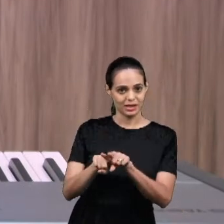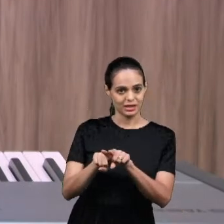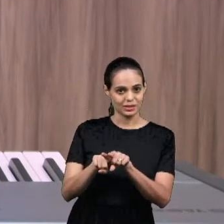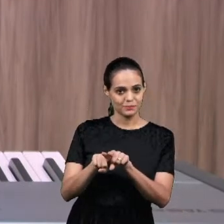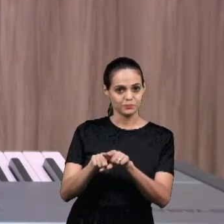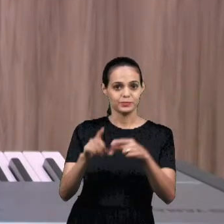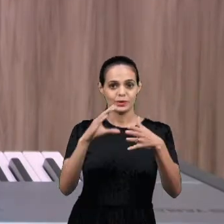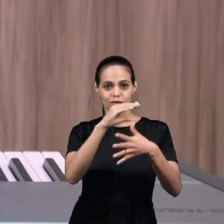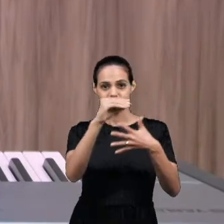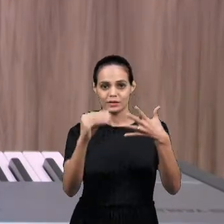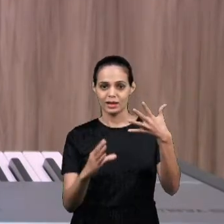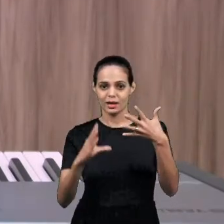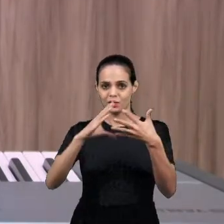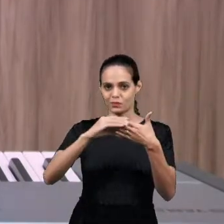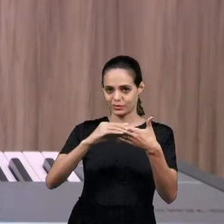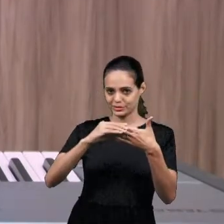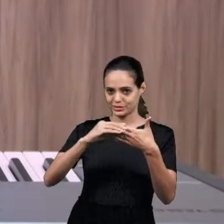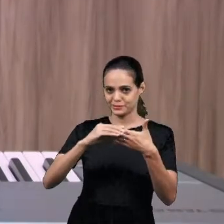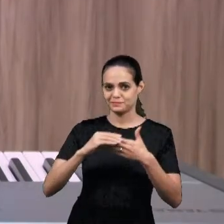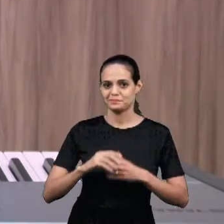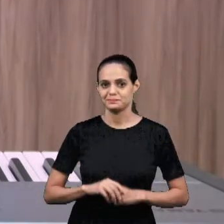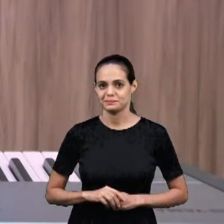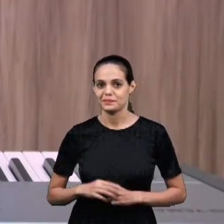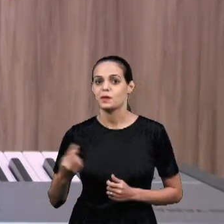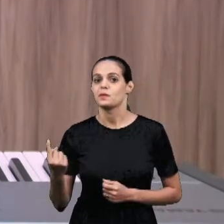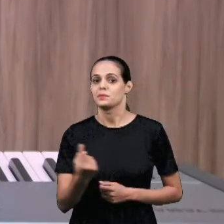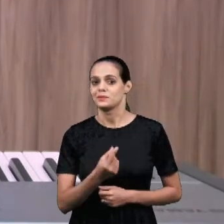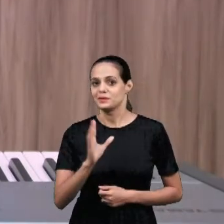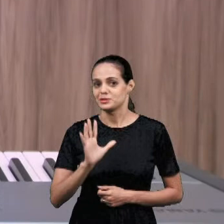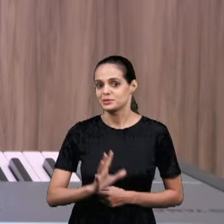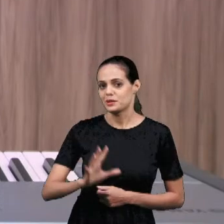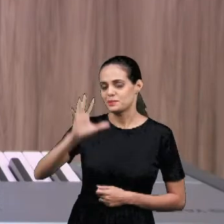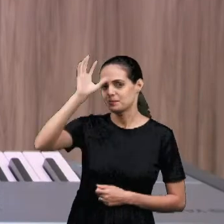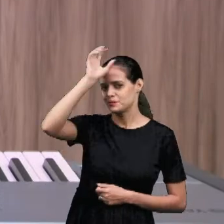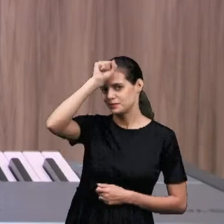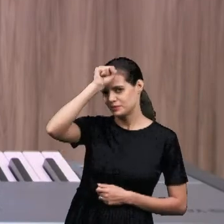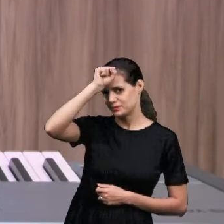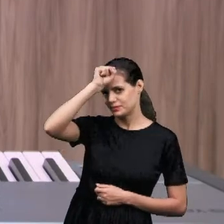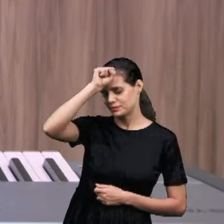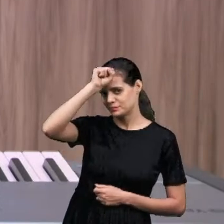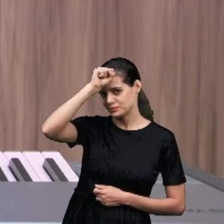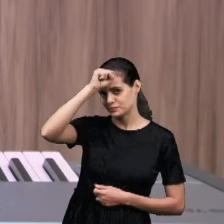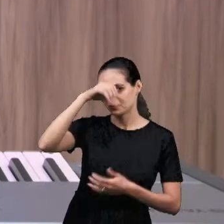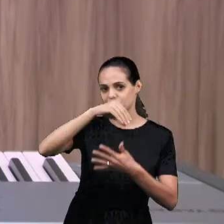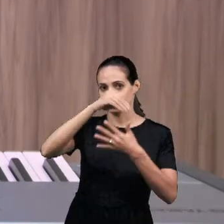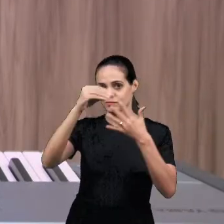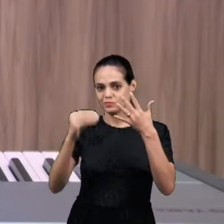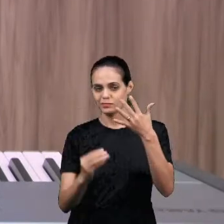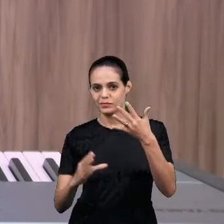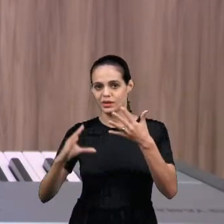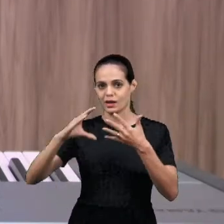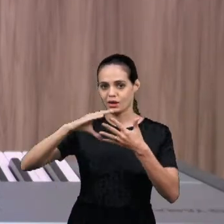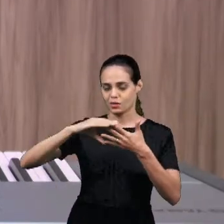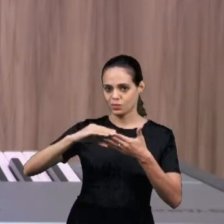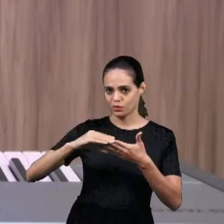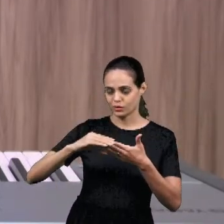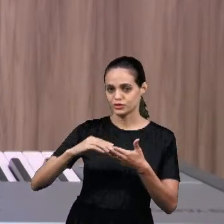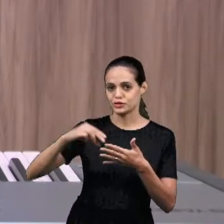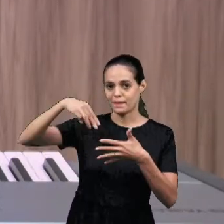acordes. Nós já aprendemos o acorde Mi